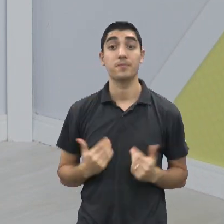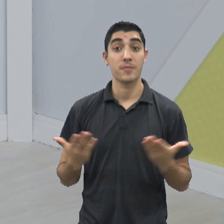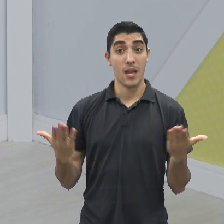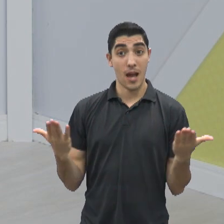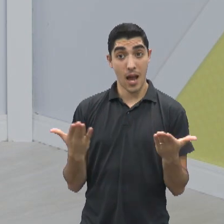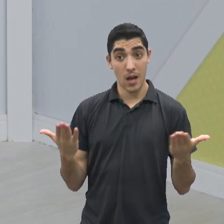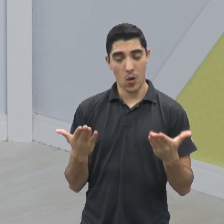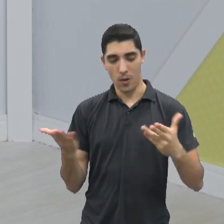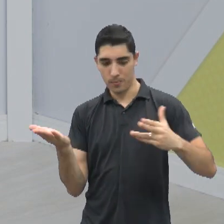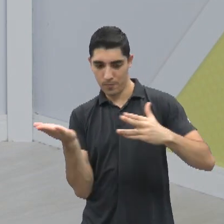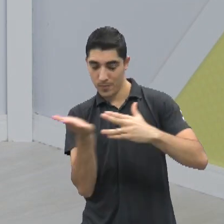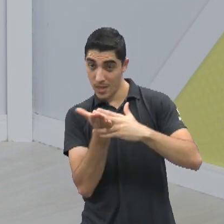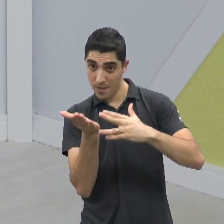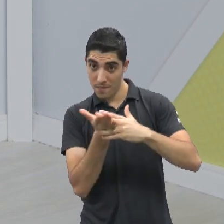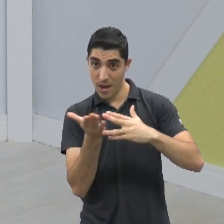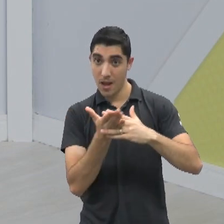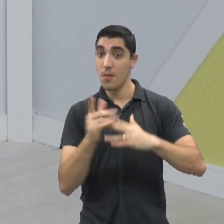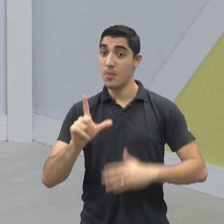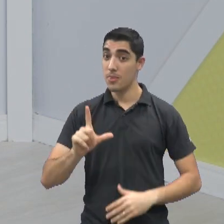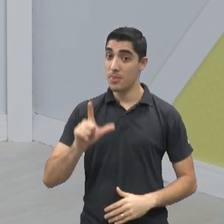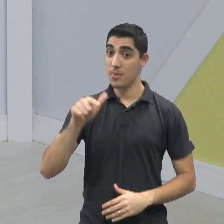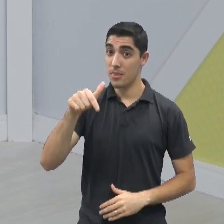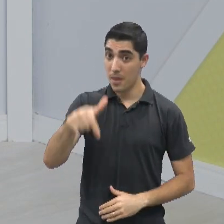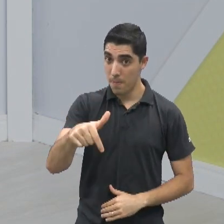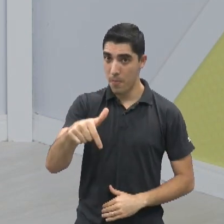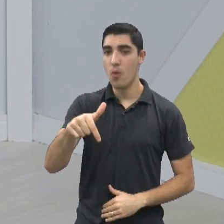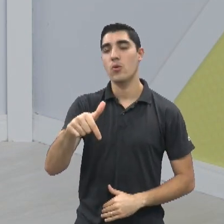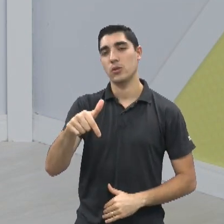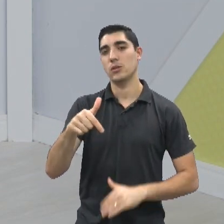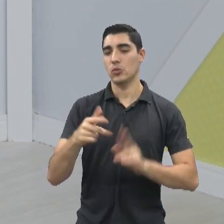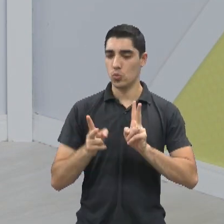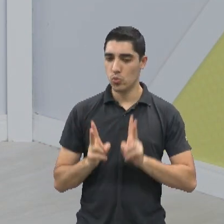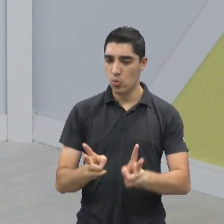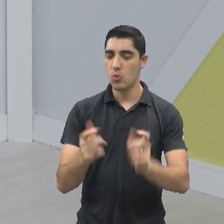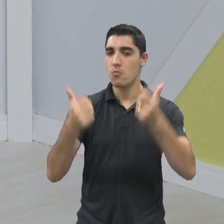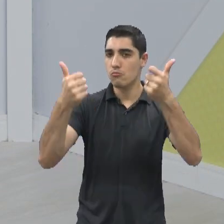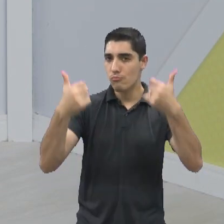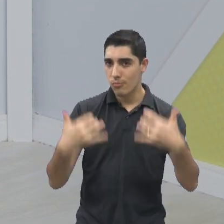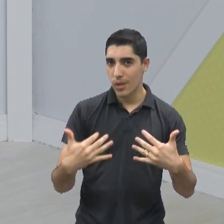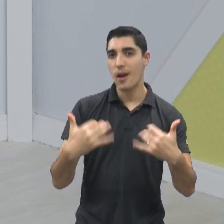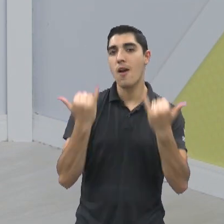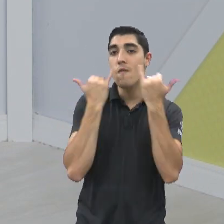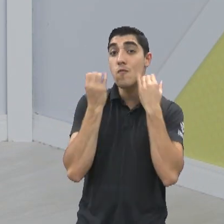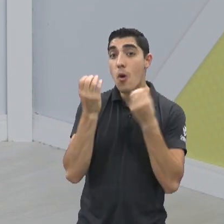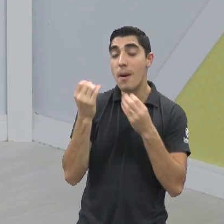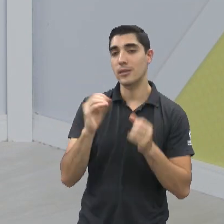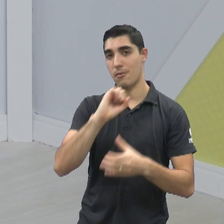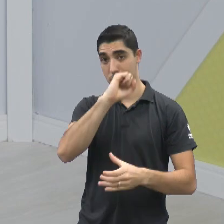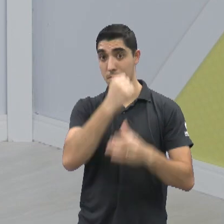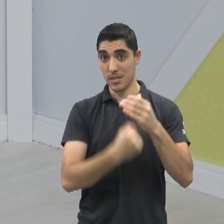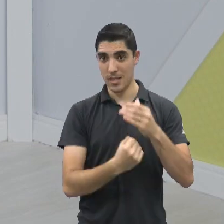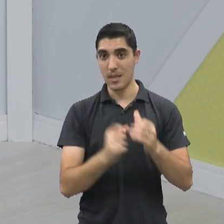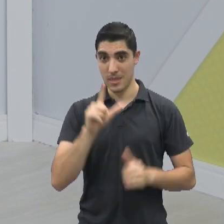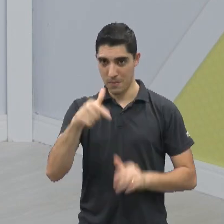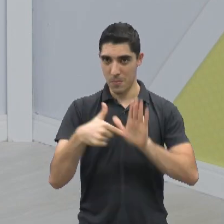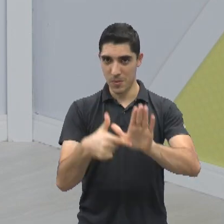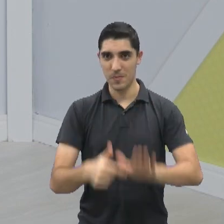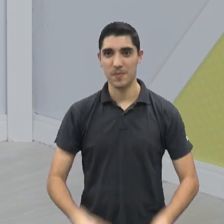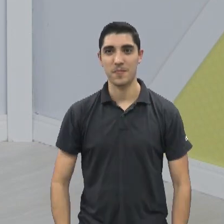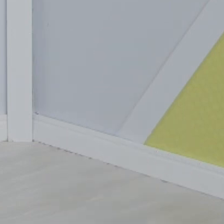bloco, a gente vai para o nosso primeiro intervalo. Já a gente volta com mais informações. Tem basquete no próximo bloco. Até mais.